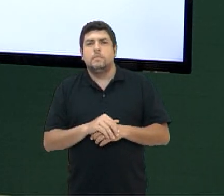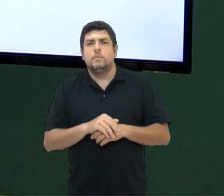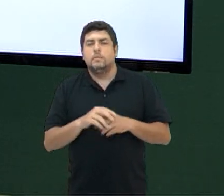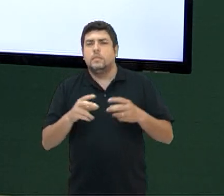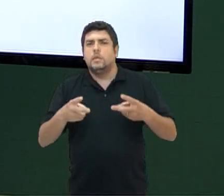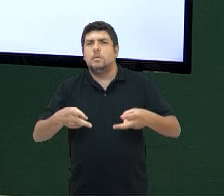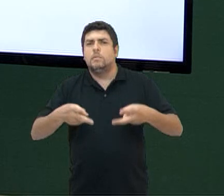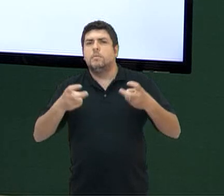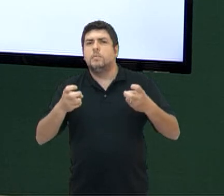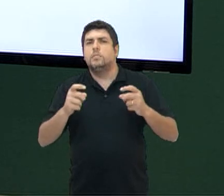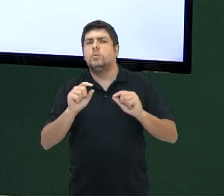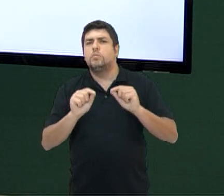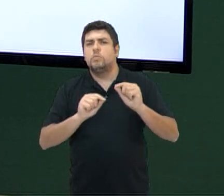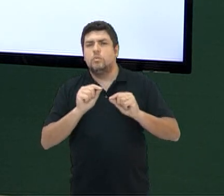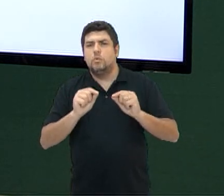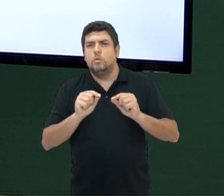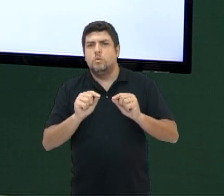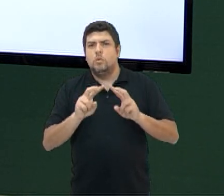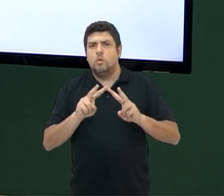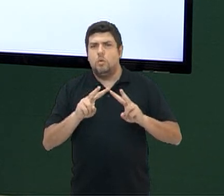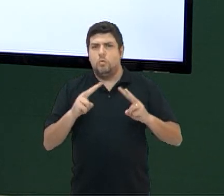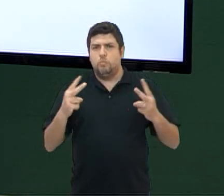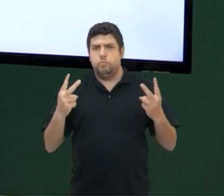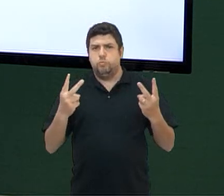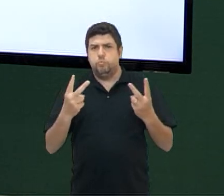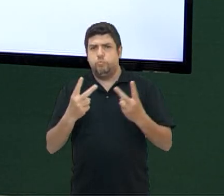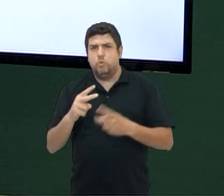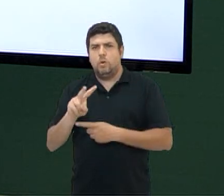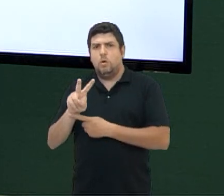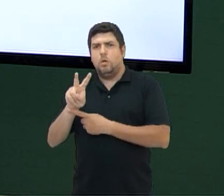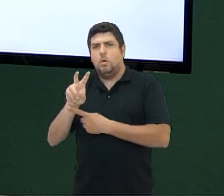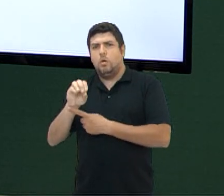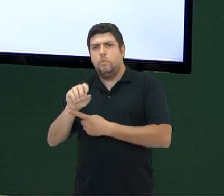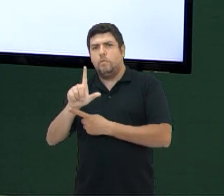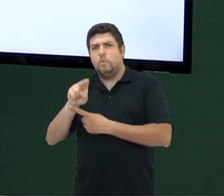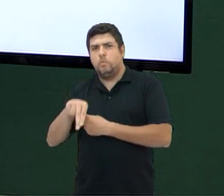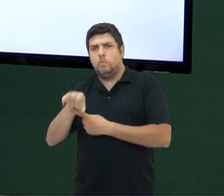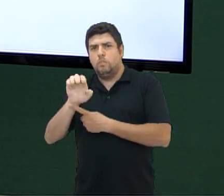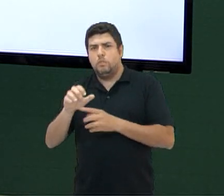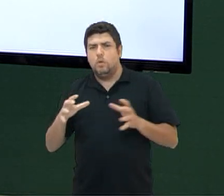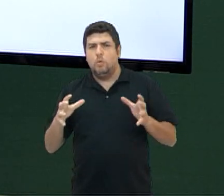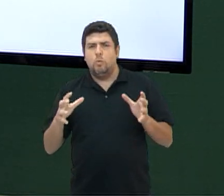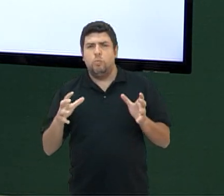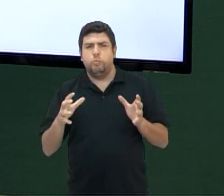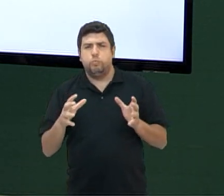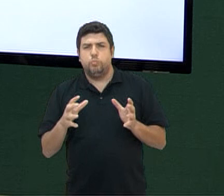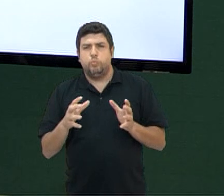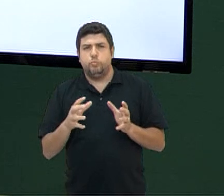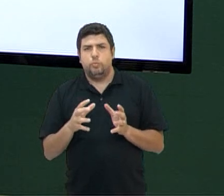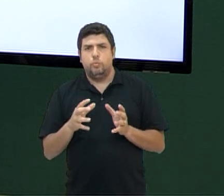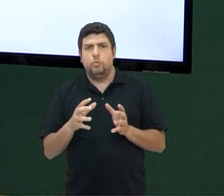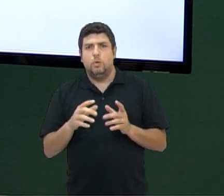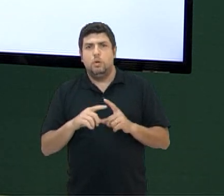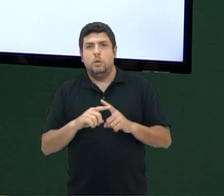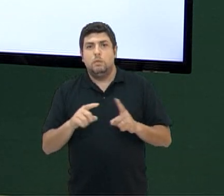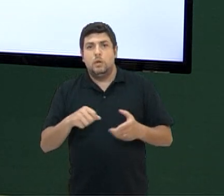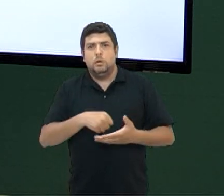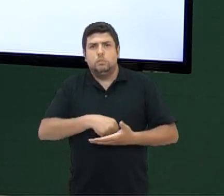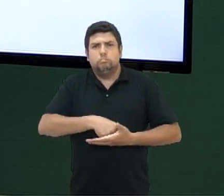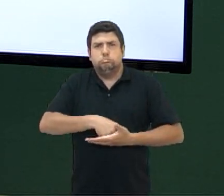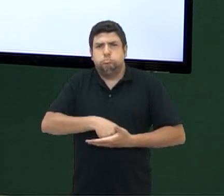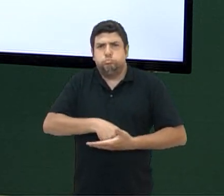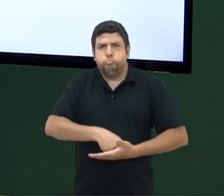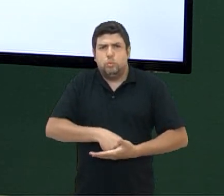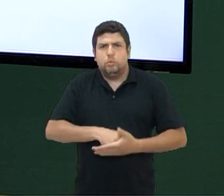está reduzindo, entretanto a minha pressão está aumentando, mas estou trabalhando sobre uma linha